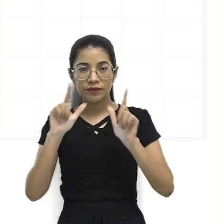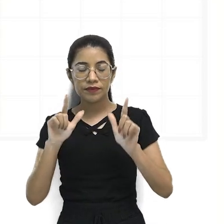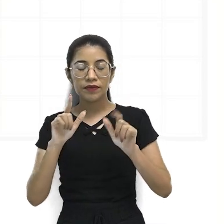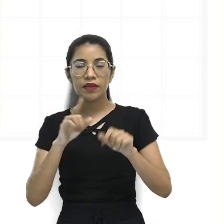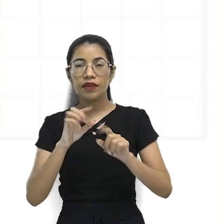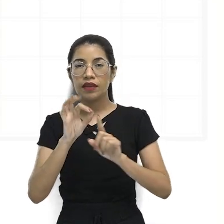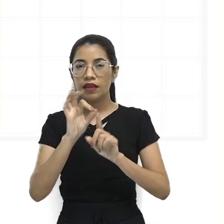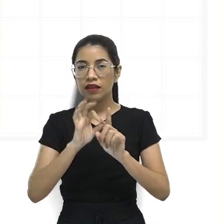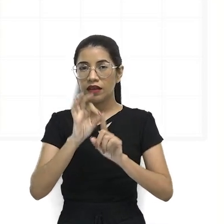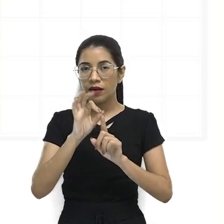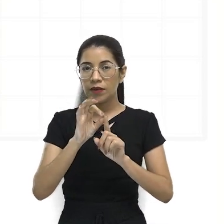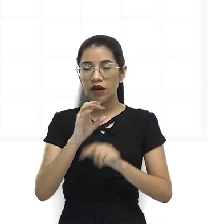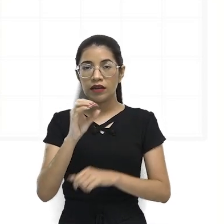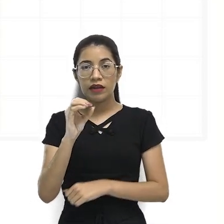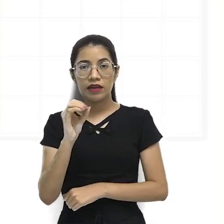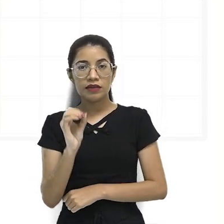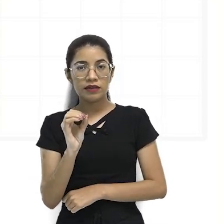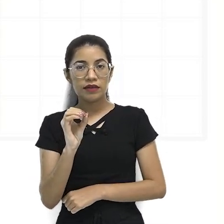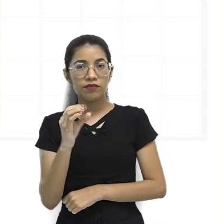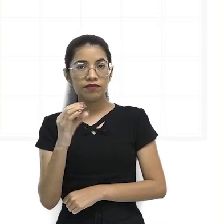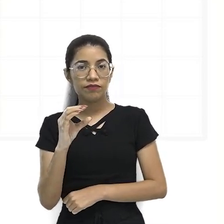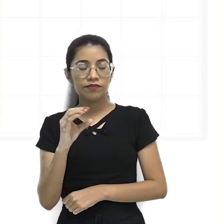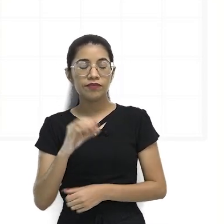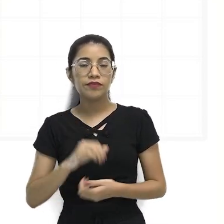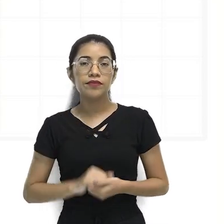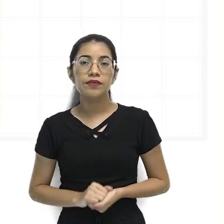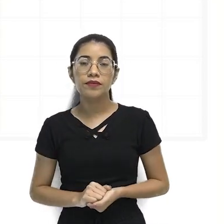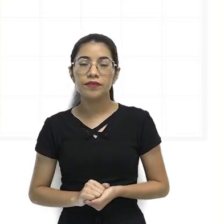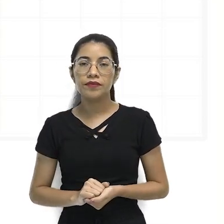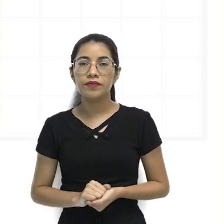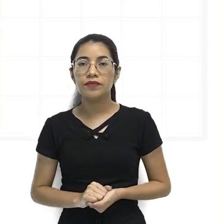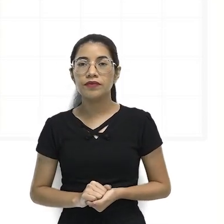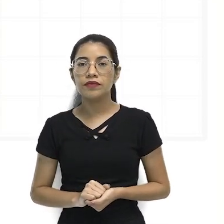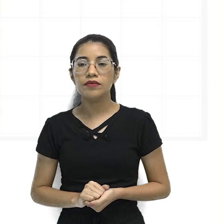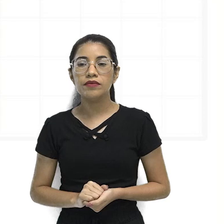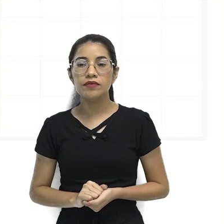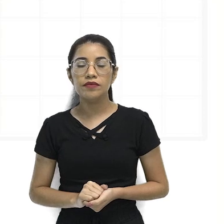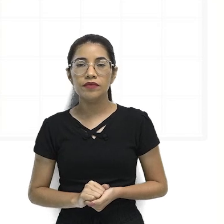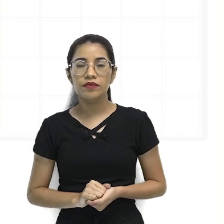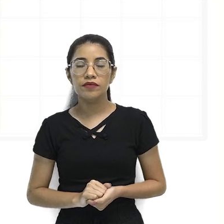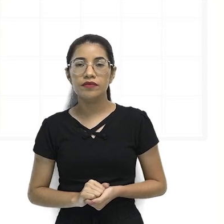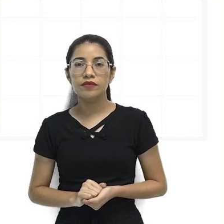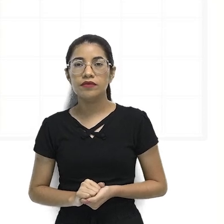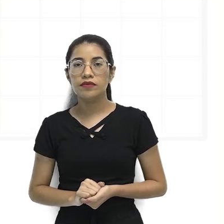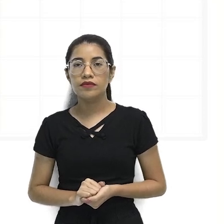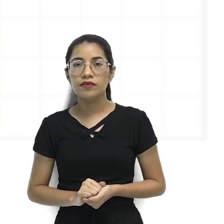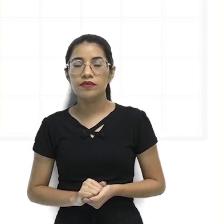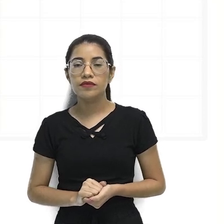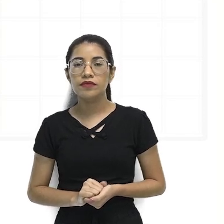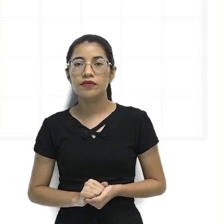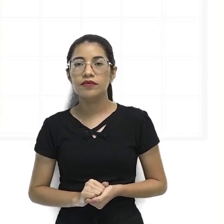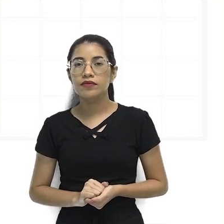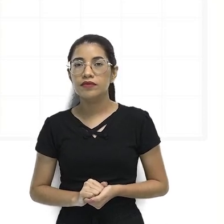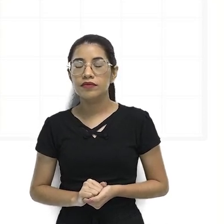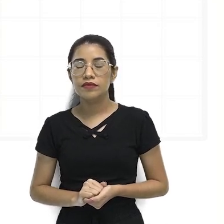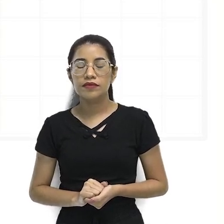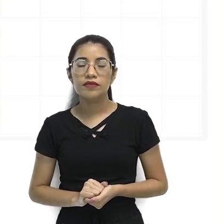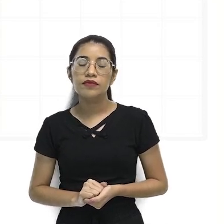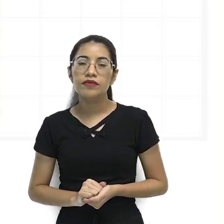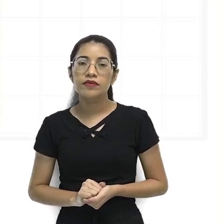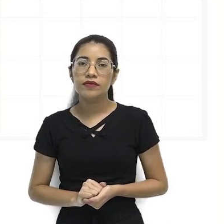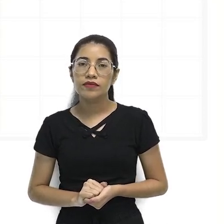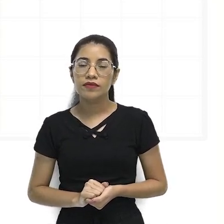estava marcando 0 grau, né? Bem aqui, 7 horas. 7 horas estava marcando 0